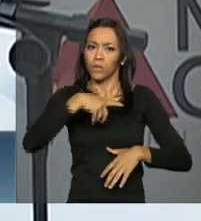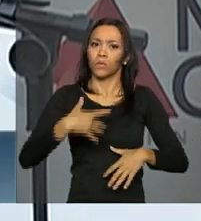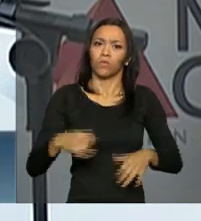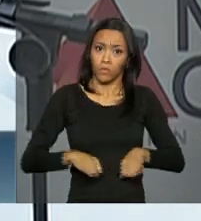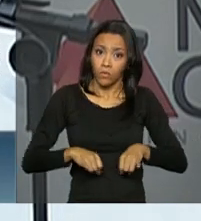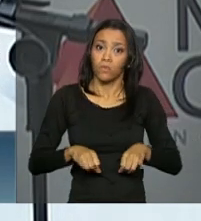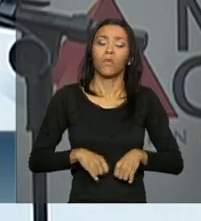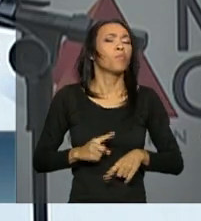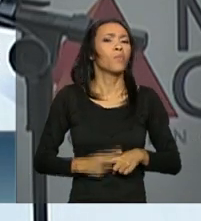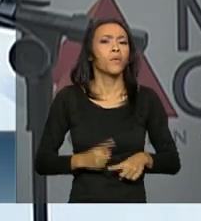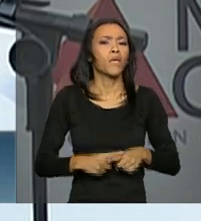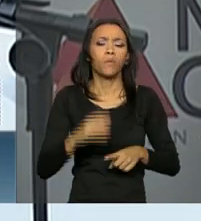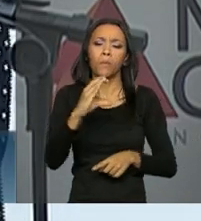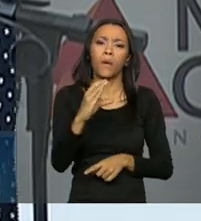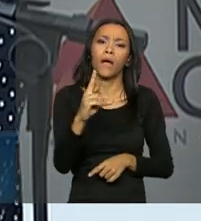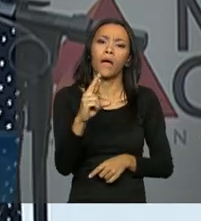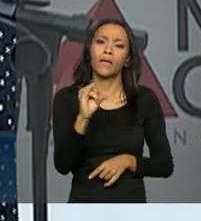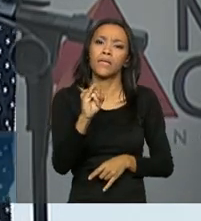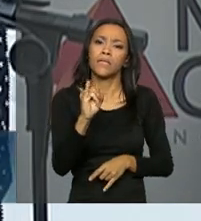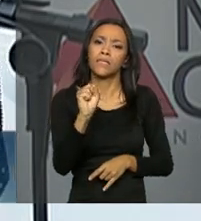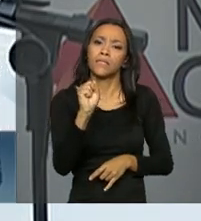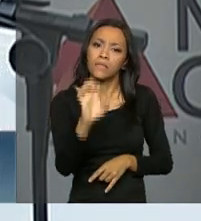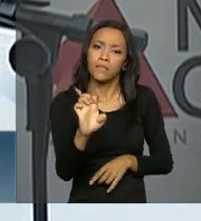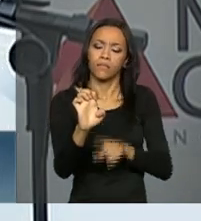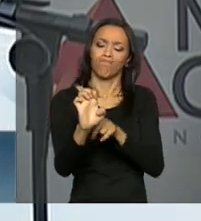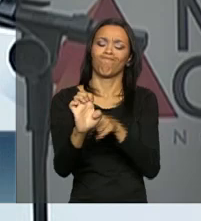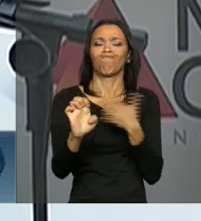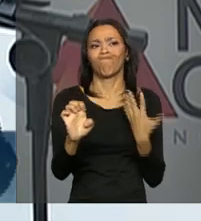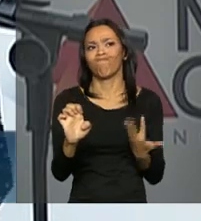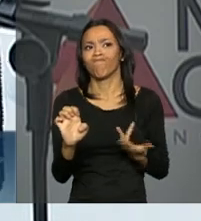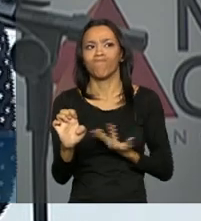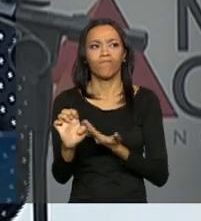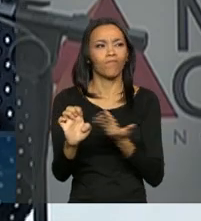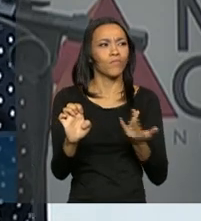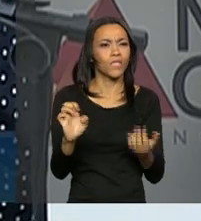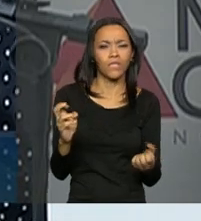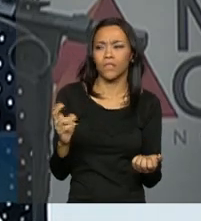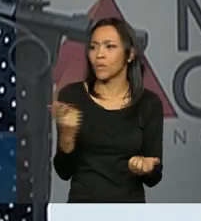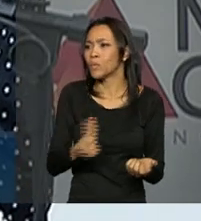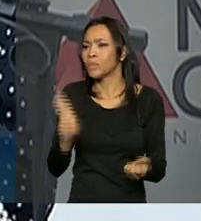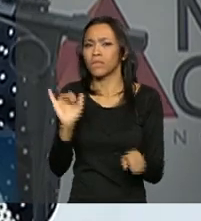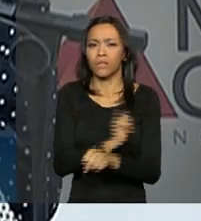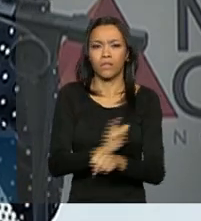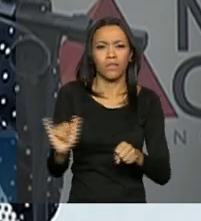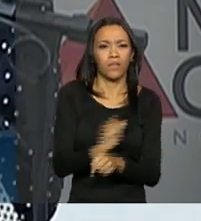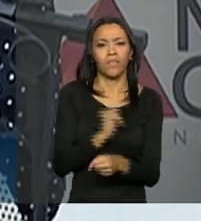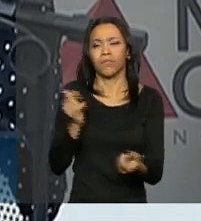numa crise você pode usar de todos os seus esforços para superar